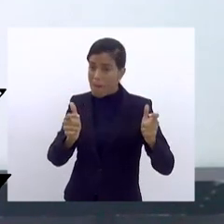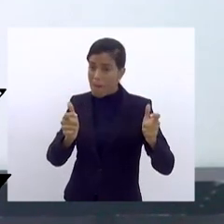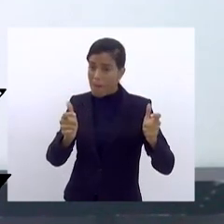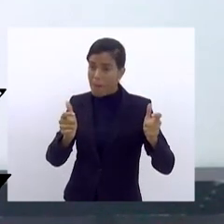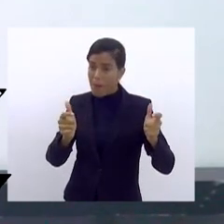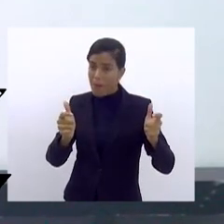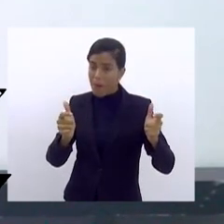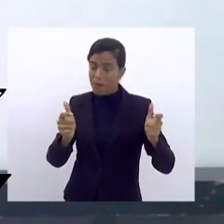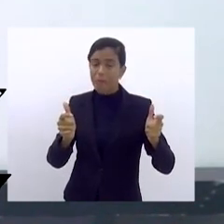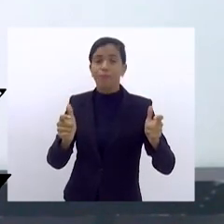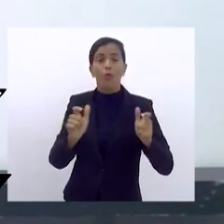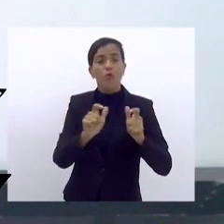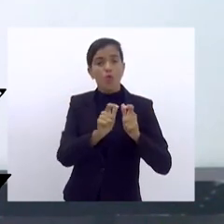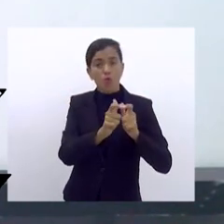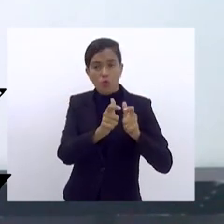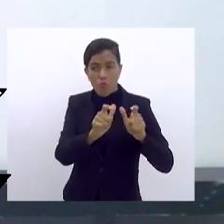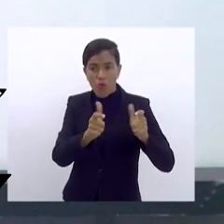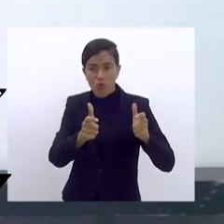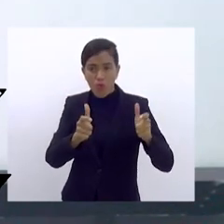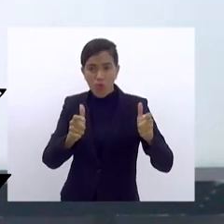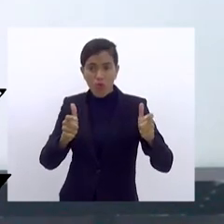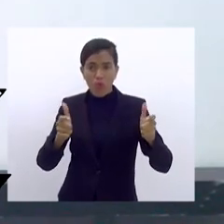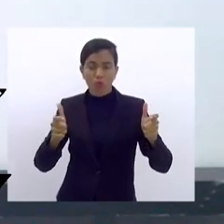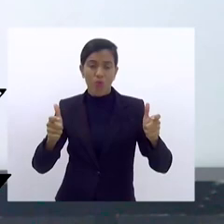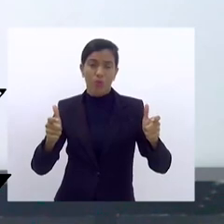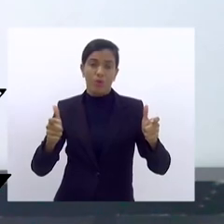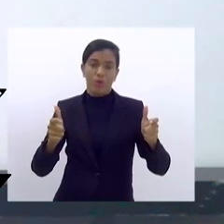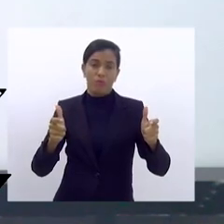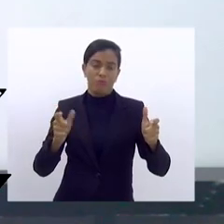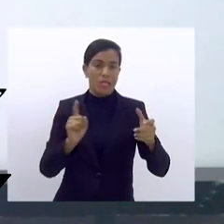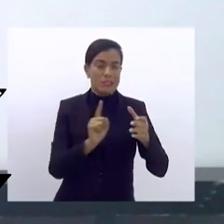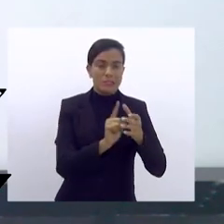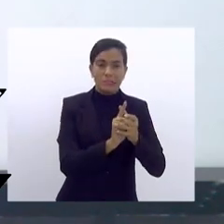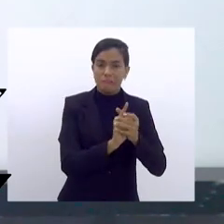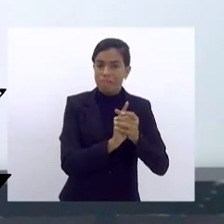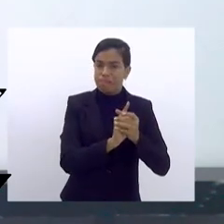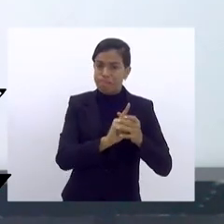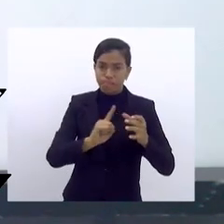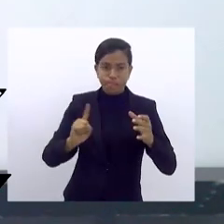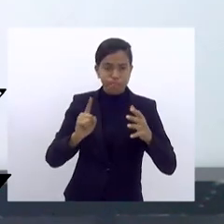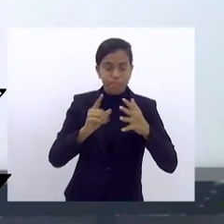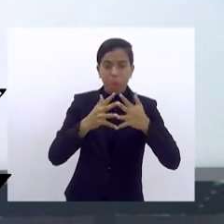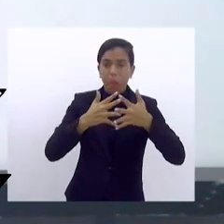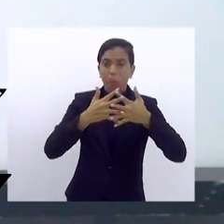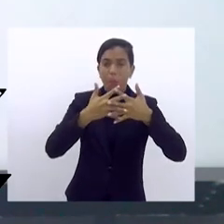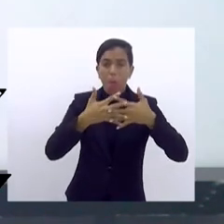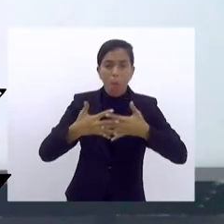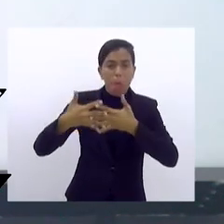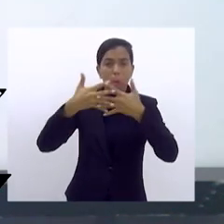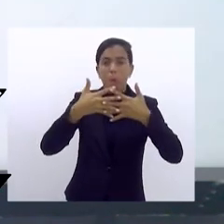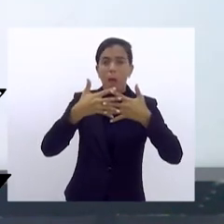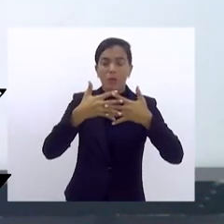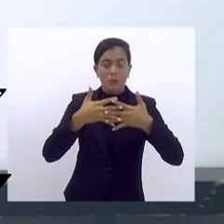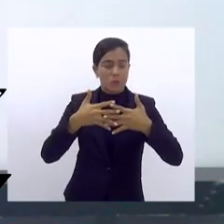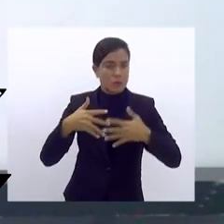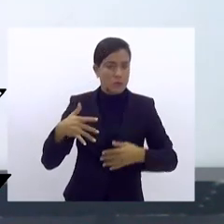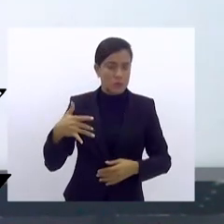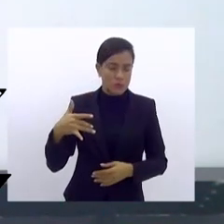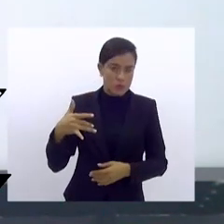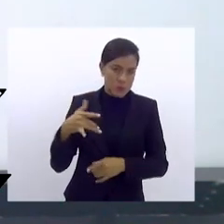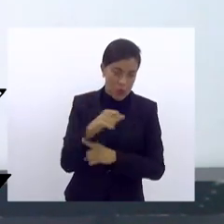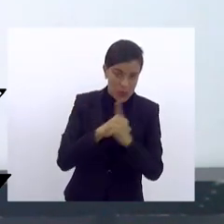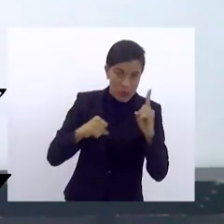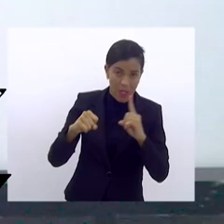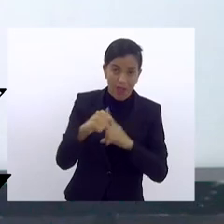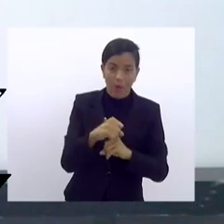o avanço da desintegração do tecido social e nas escolas essa